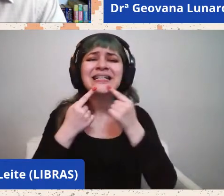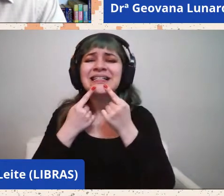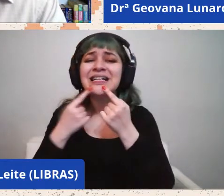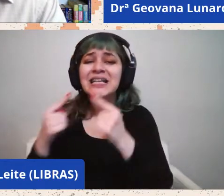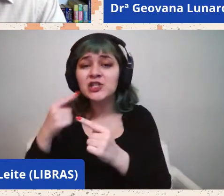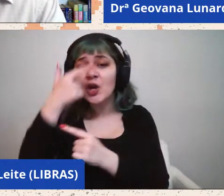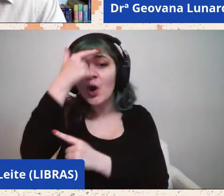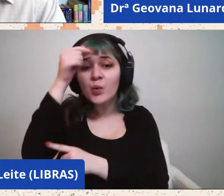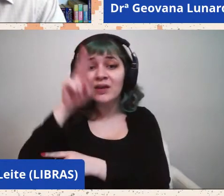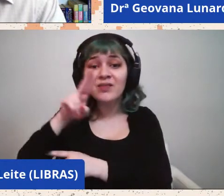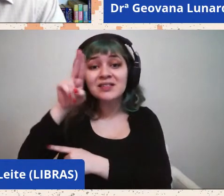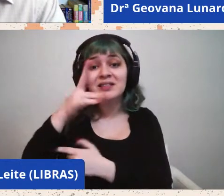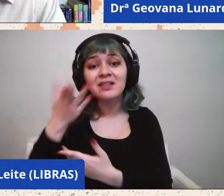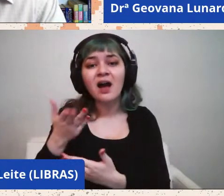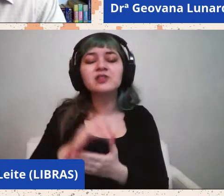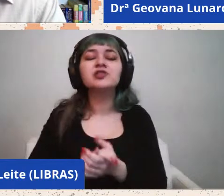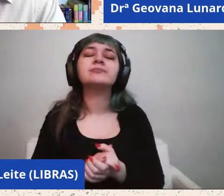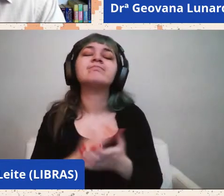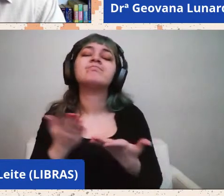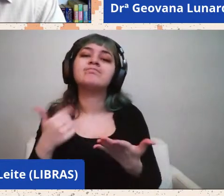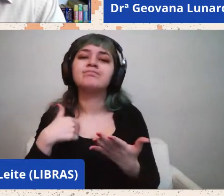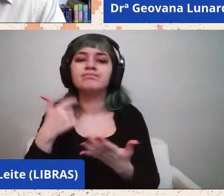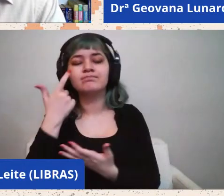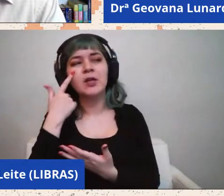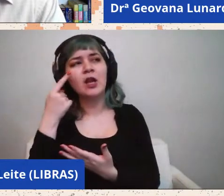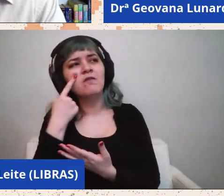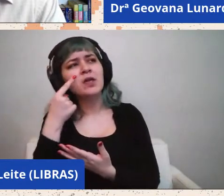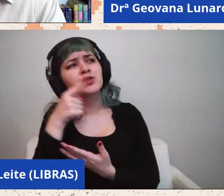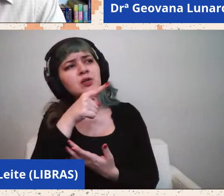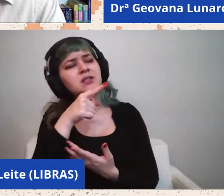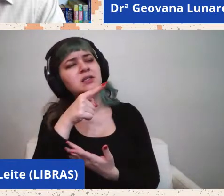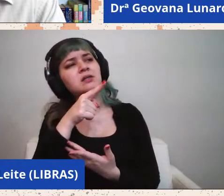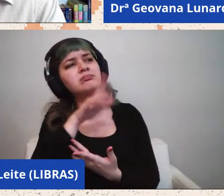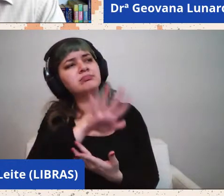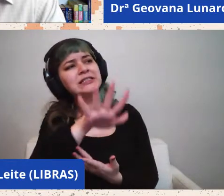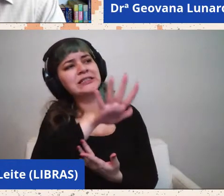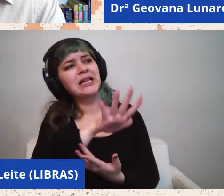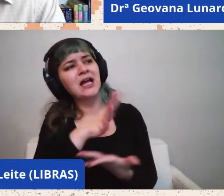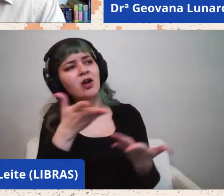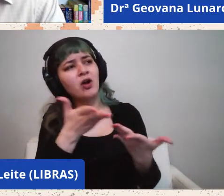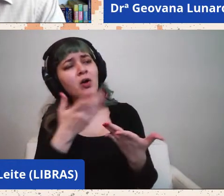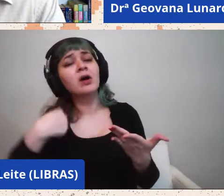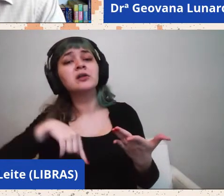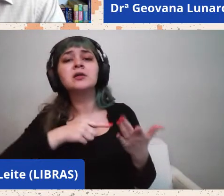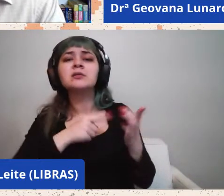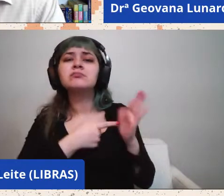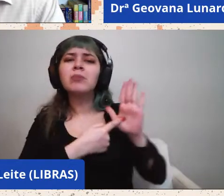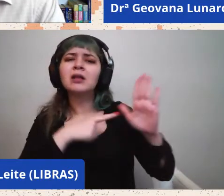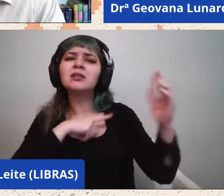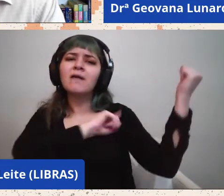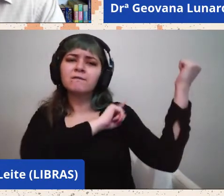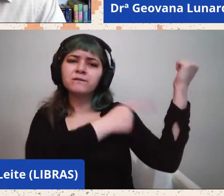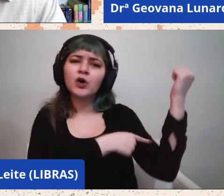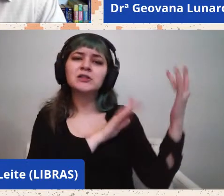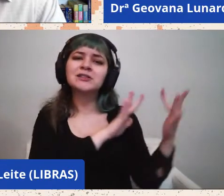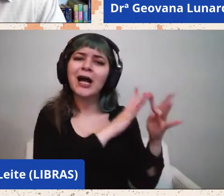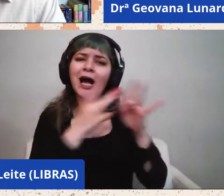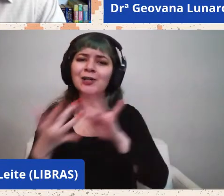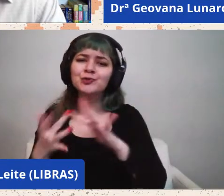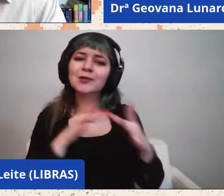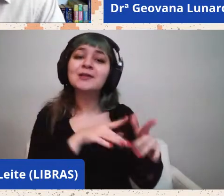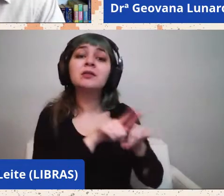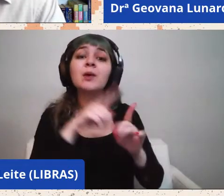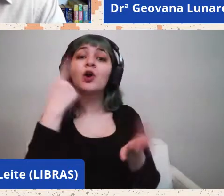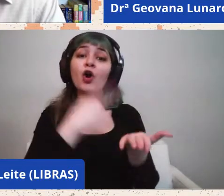seguinte, diante deste quadro, aí é que nós temos que mostrar a nossa força, a nossa articulação e o nosso compromisso. Porque